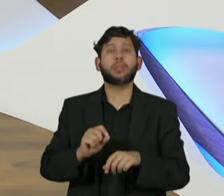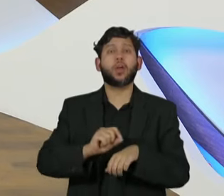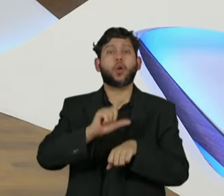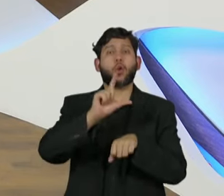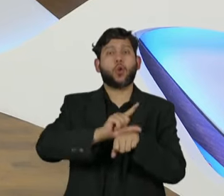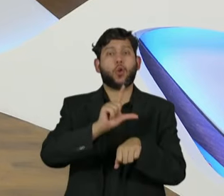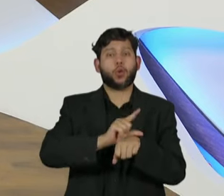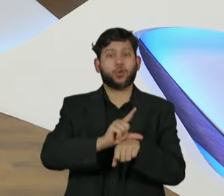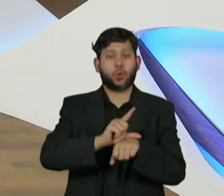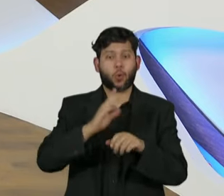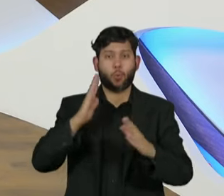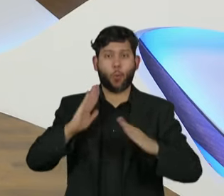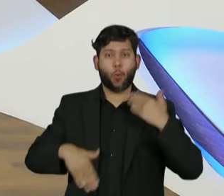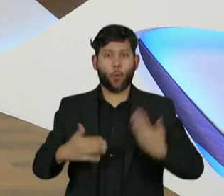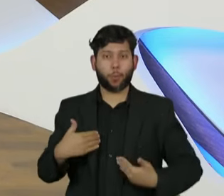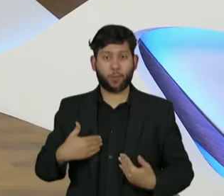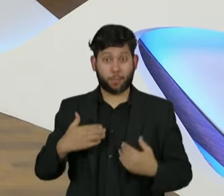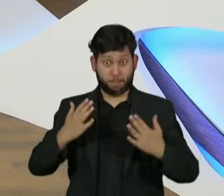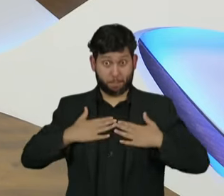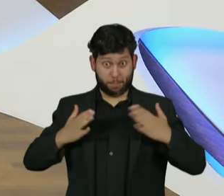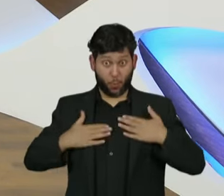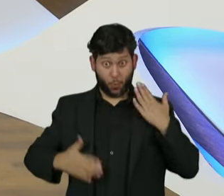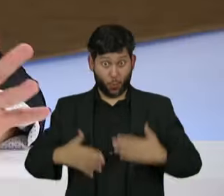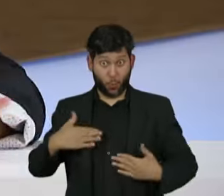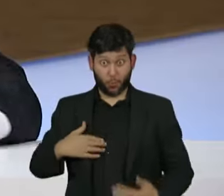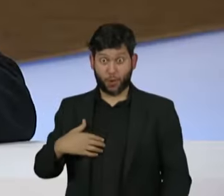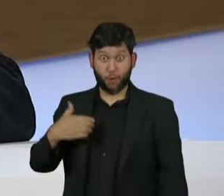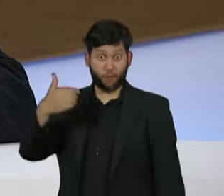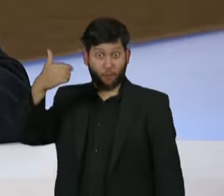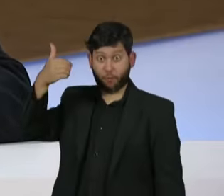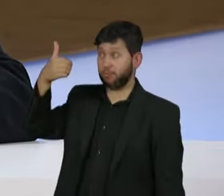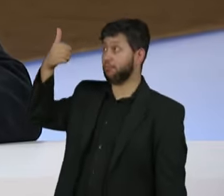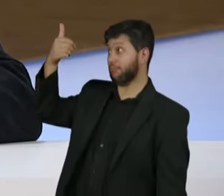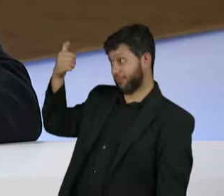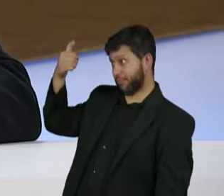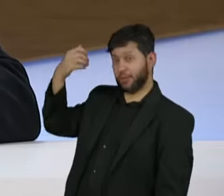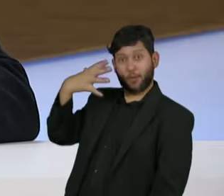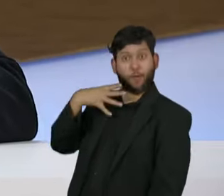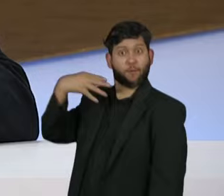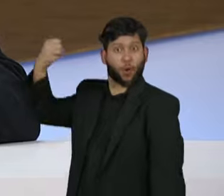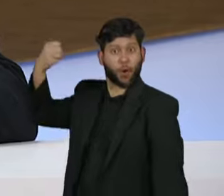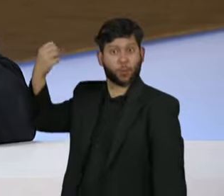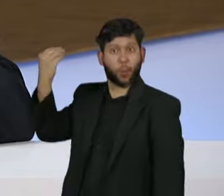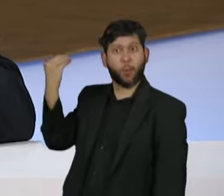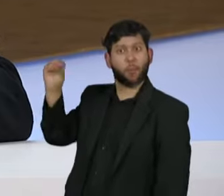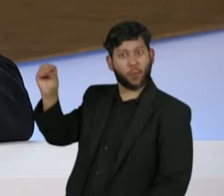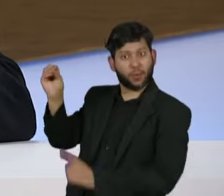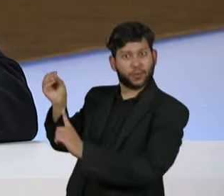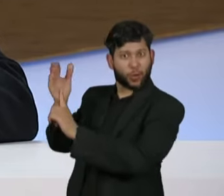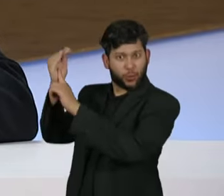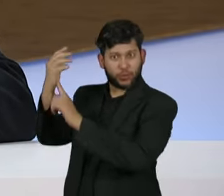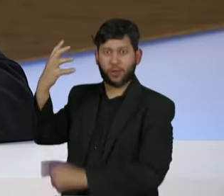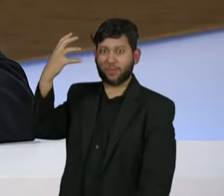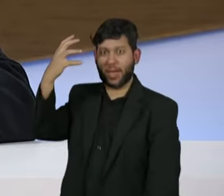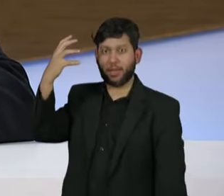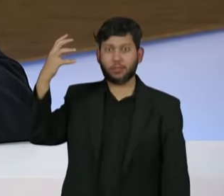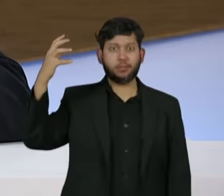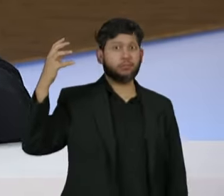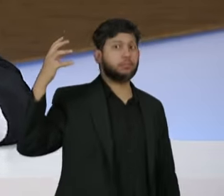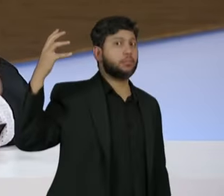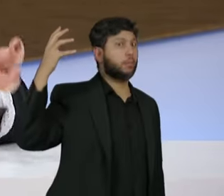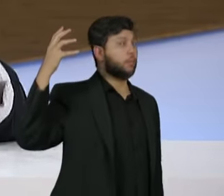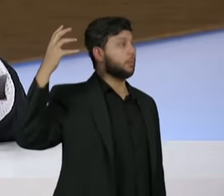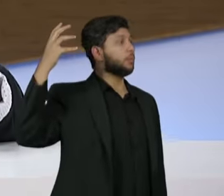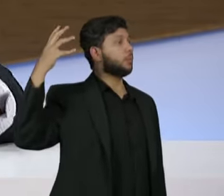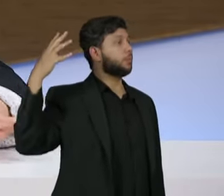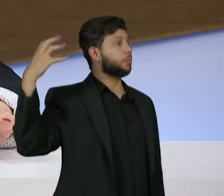o nosso corpo a gente manda duas fotos Isso já é real já tá rodando manda duas fotos mas de frente uma de lado e